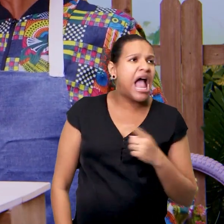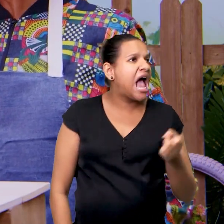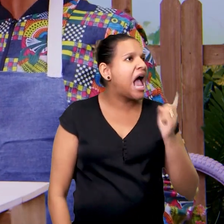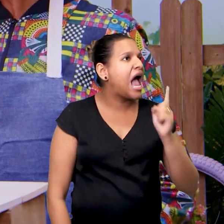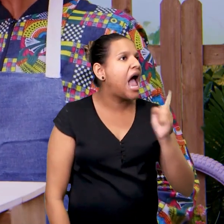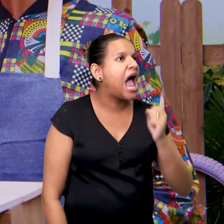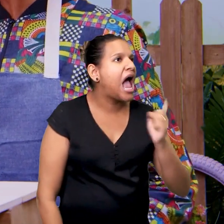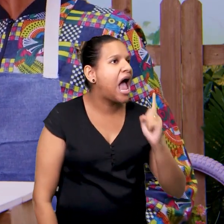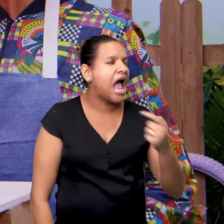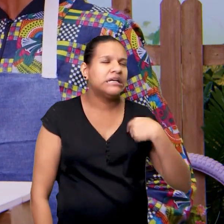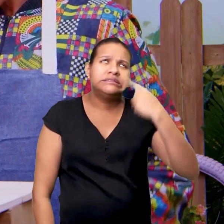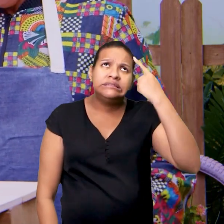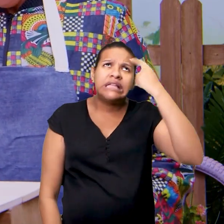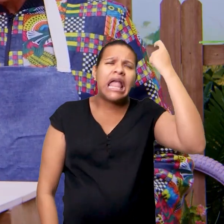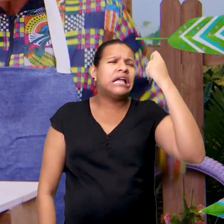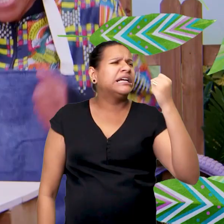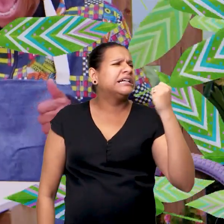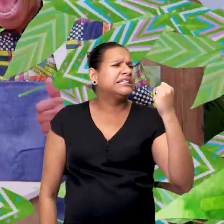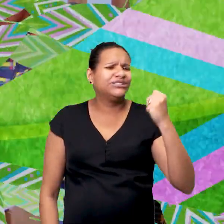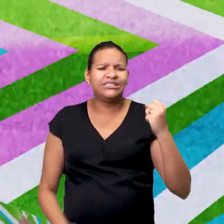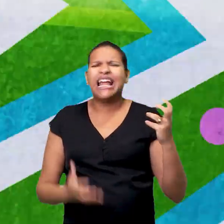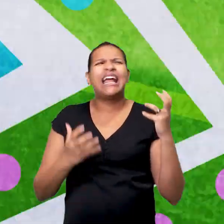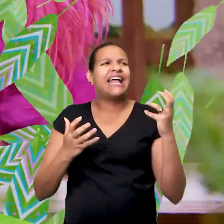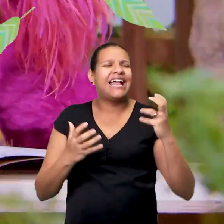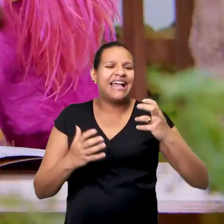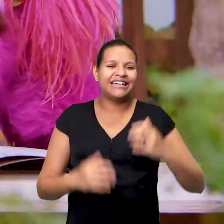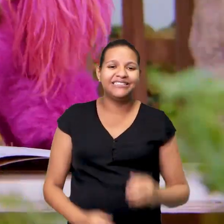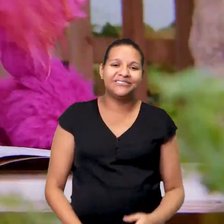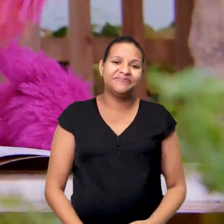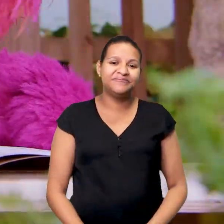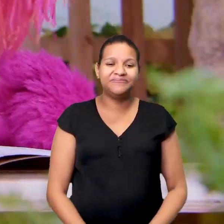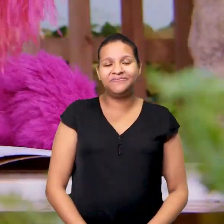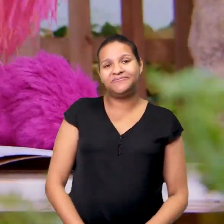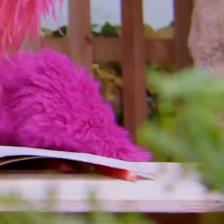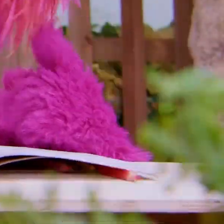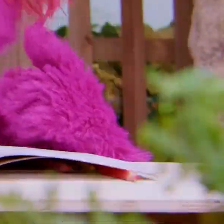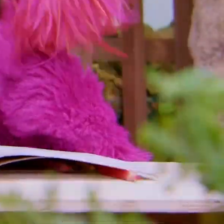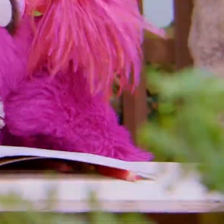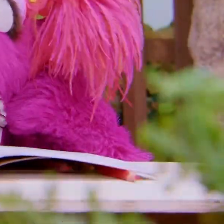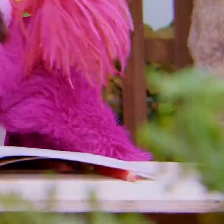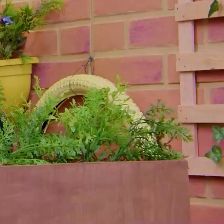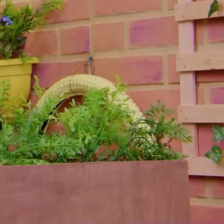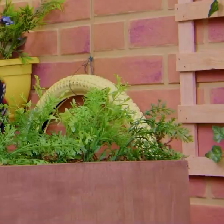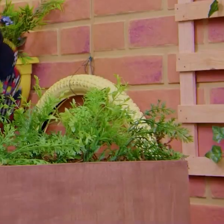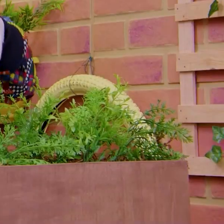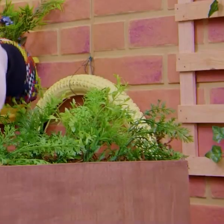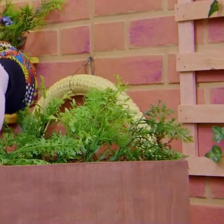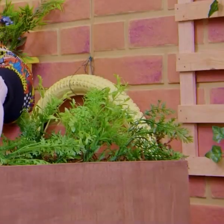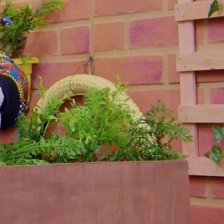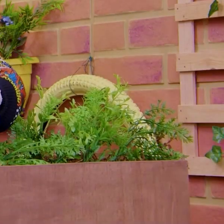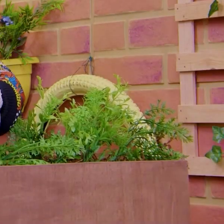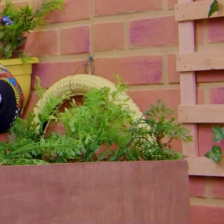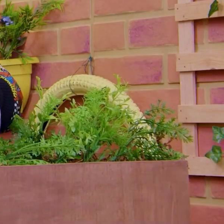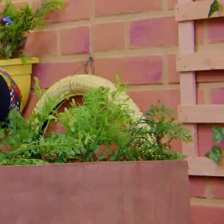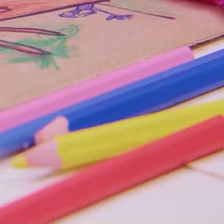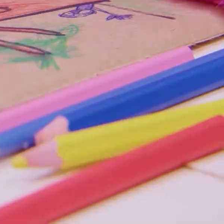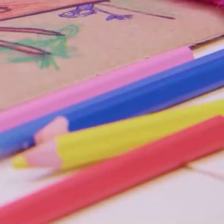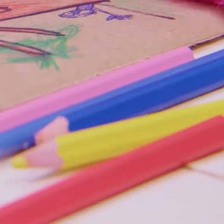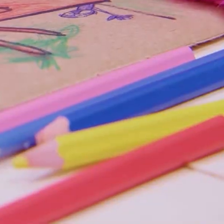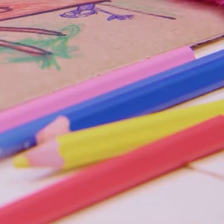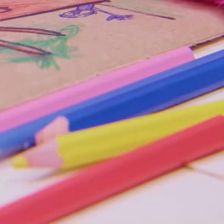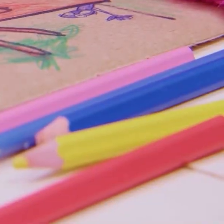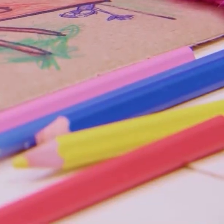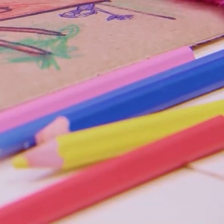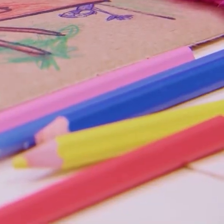Ai, eu tinha uma grande ideia! Grover está ao lado de Bel, que escreve no caderno. Niara mexe em um